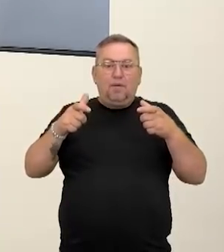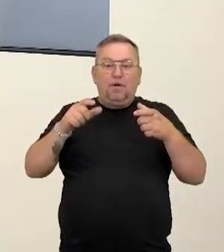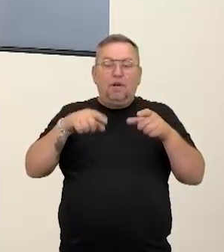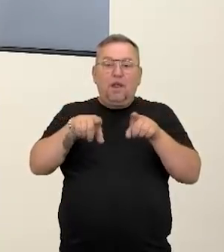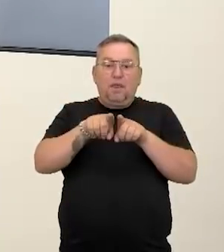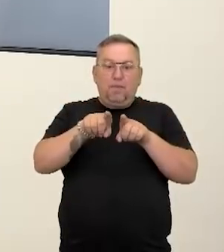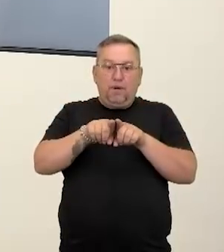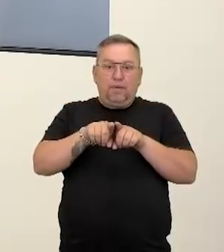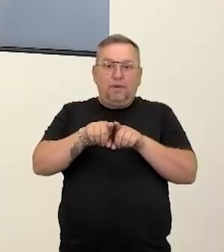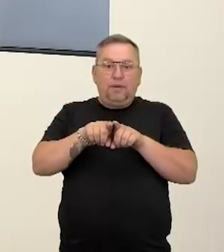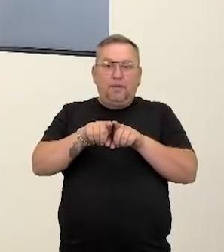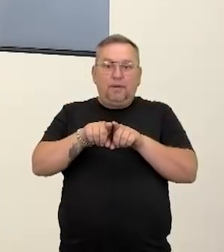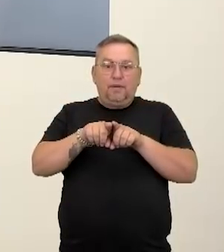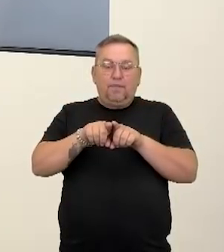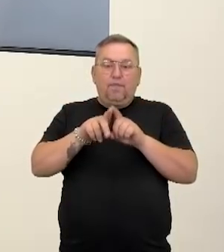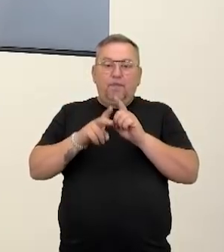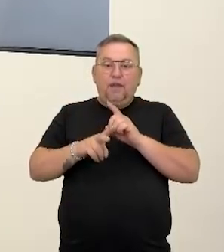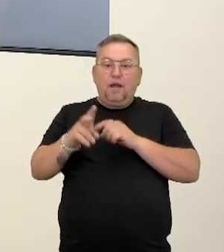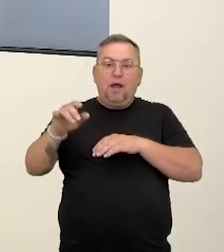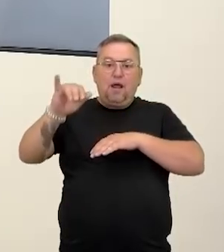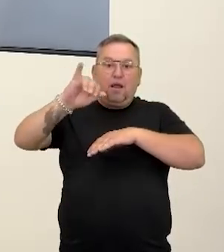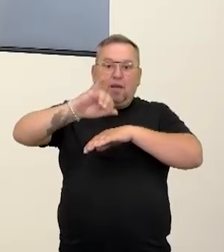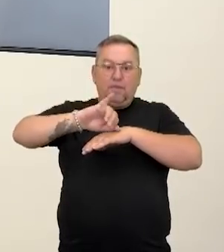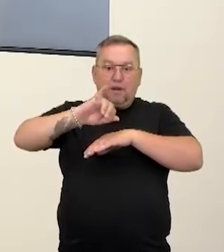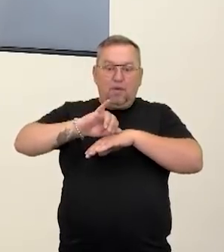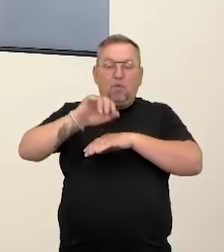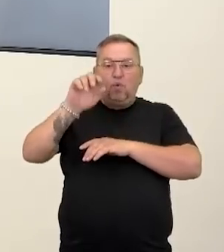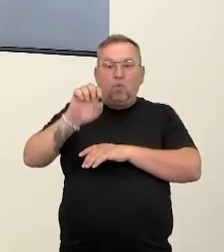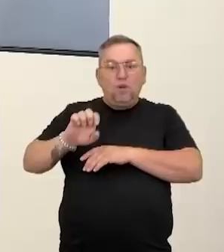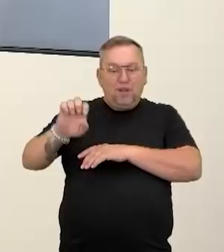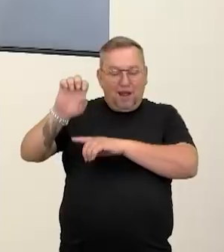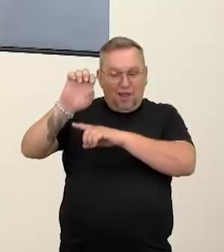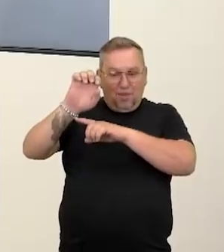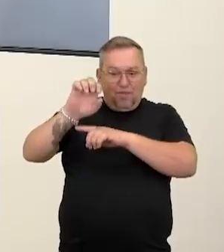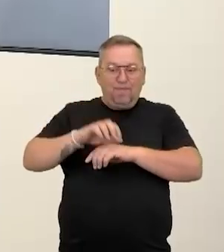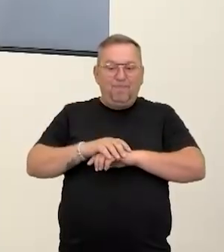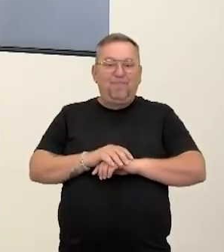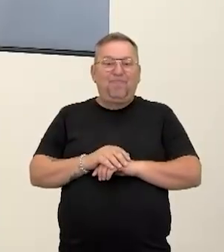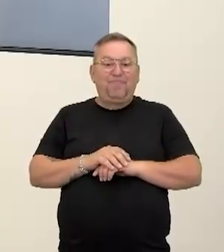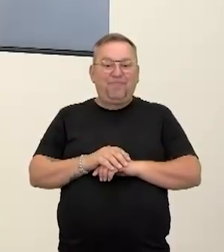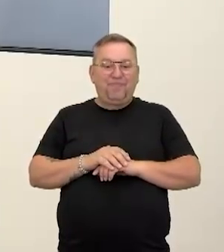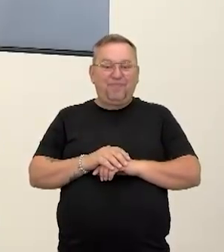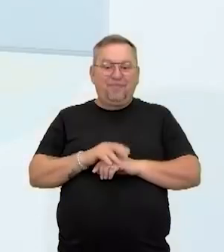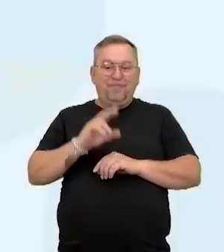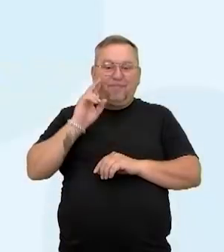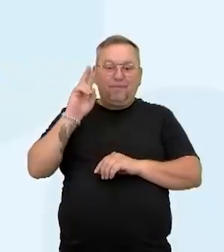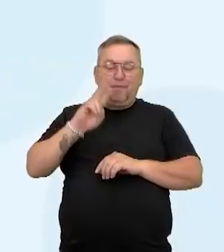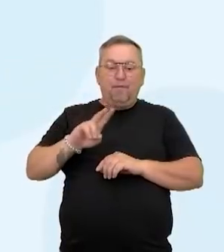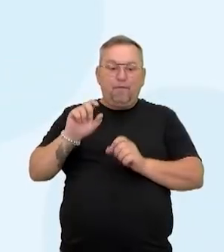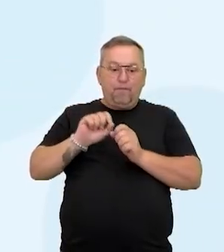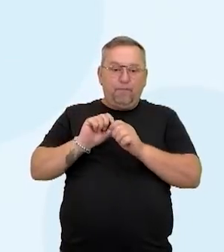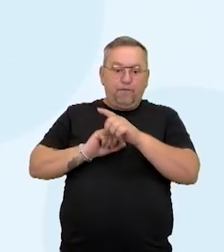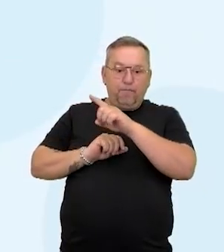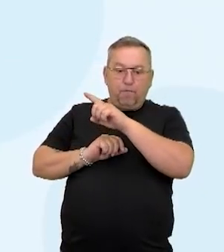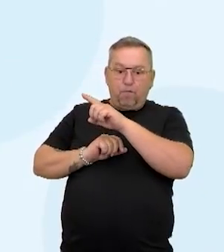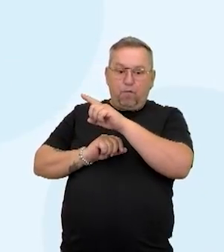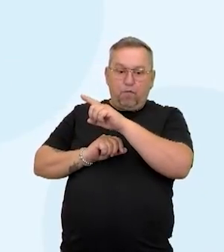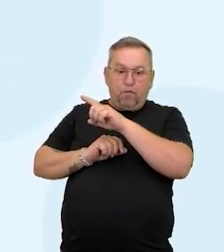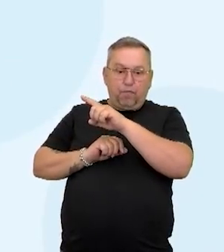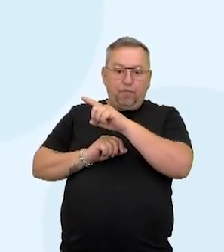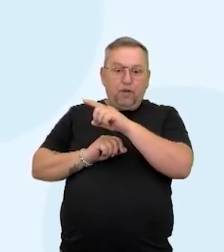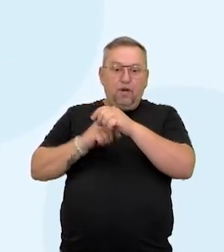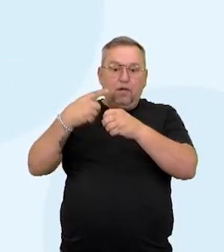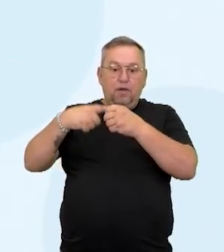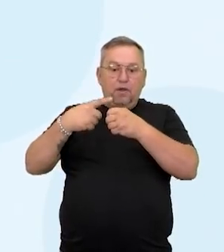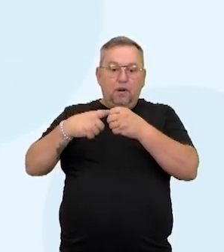é também, né, sempre aí a capital do estado, tá? Voltando lá para o esquema, aí nós temos metrópole regional,